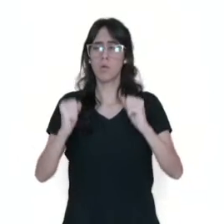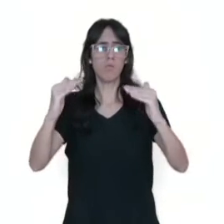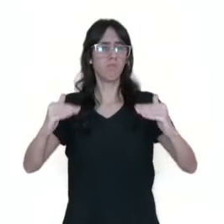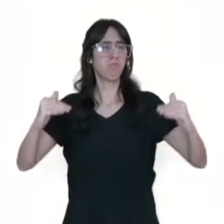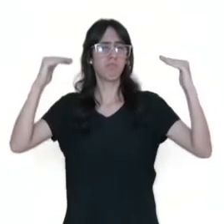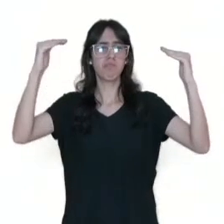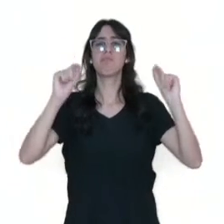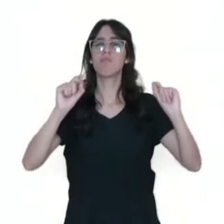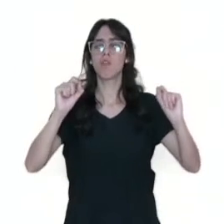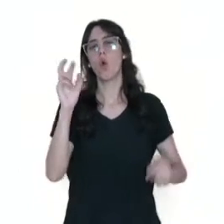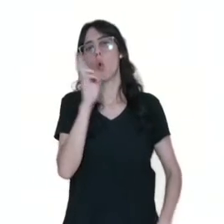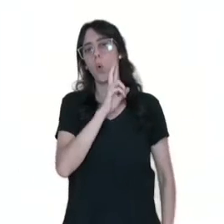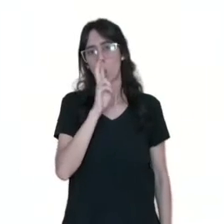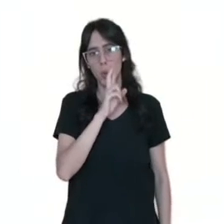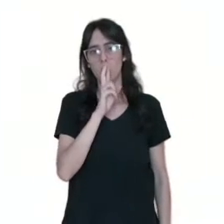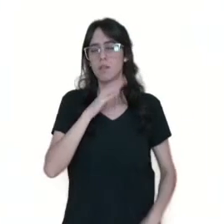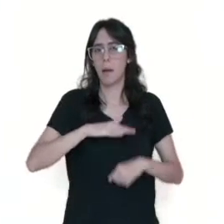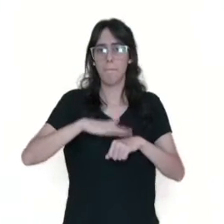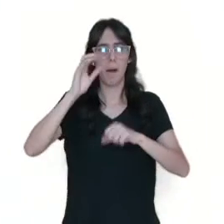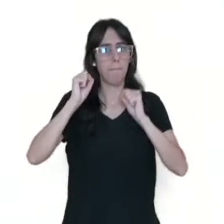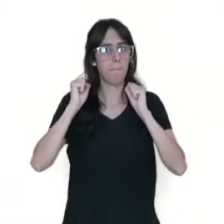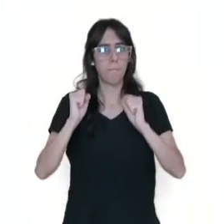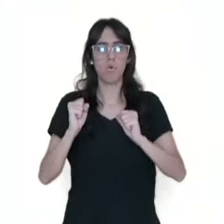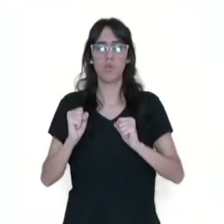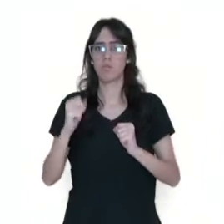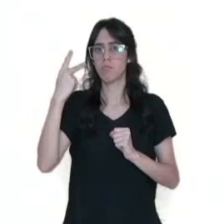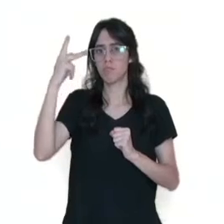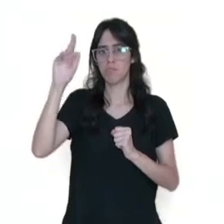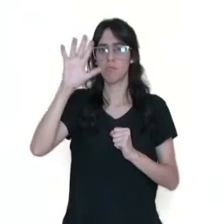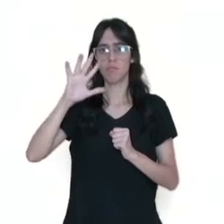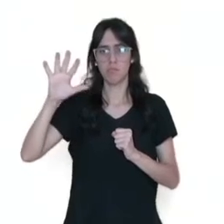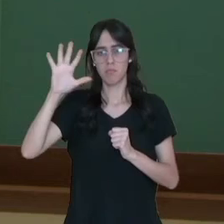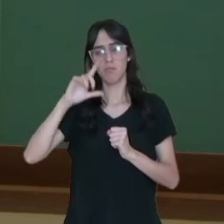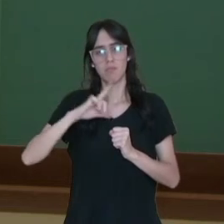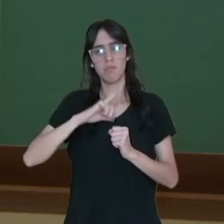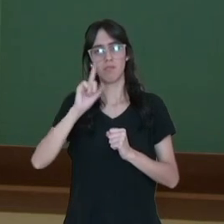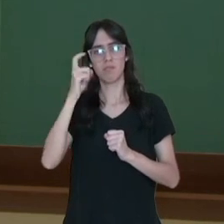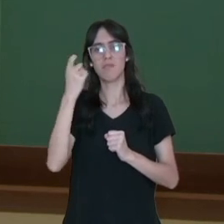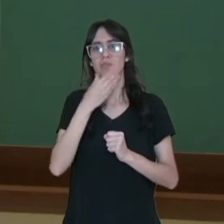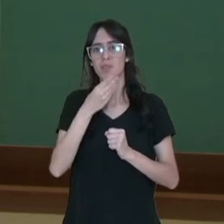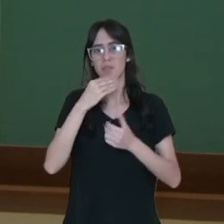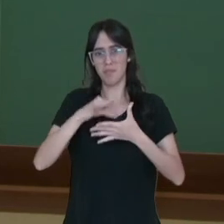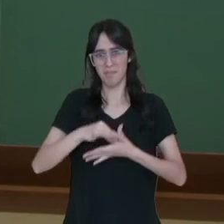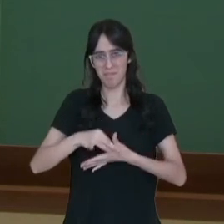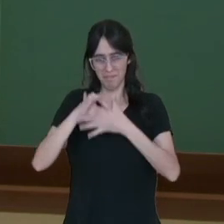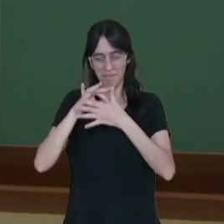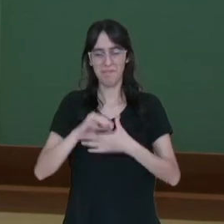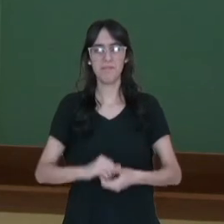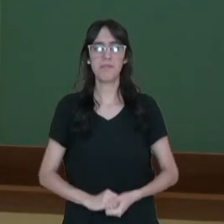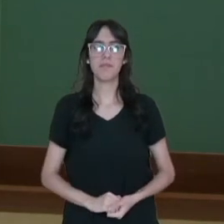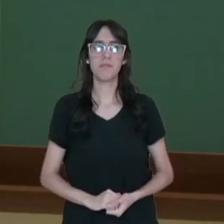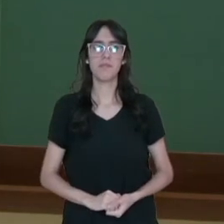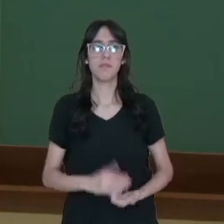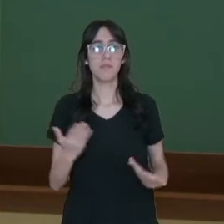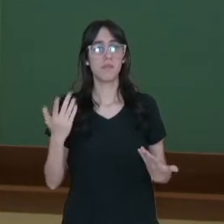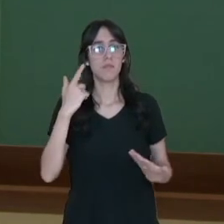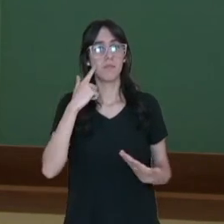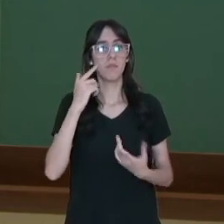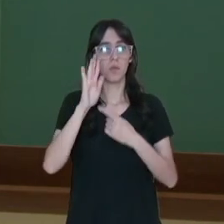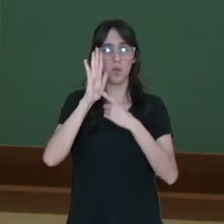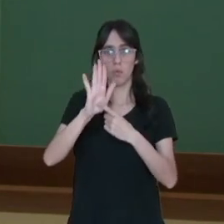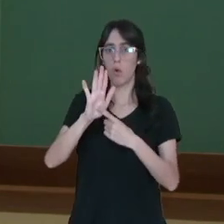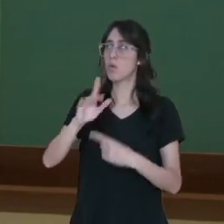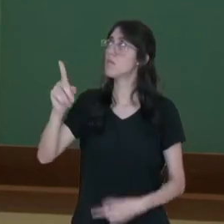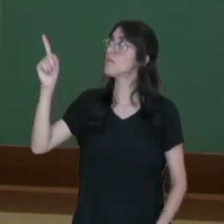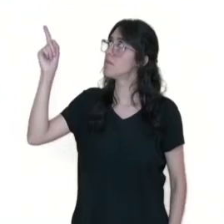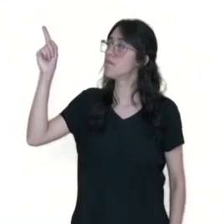ficou com a Rússia. Rússia que era liderada por Boris Yeltsin. E aí você tem esse mapa aí que mostra